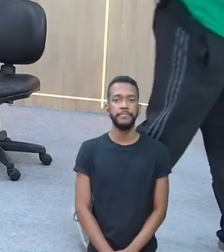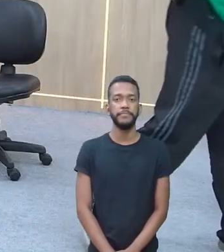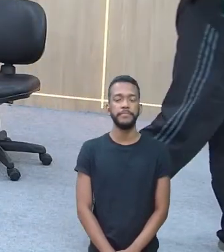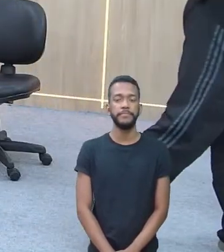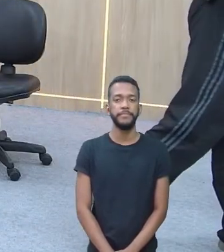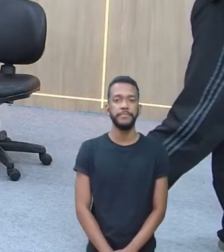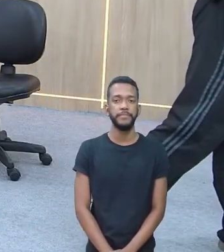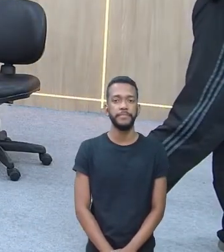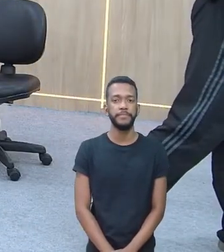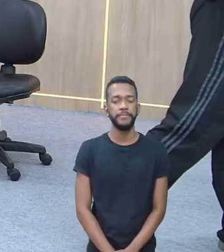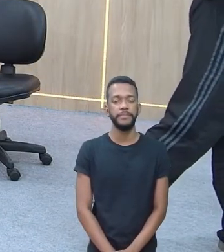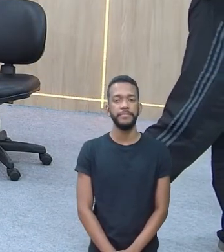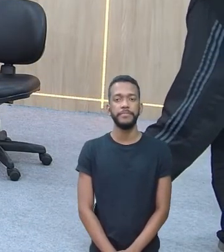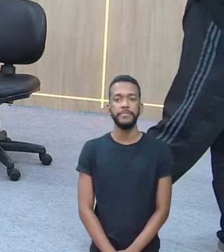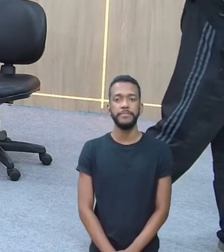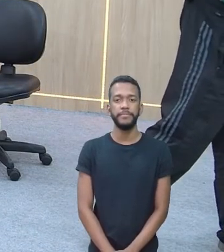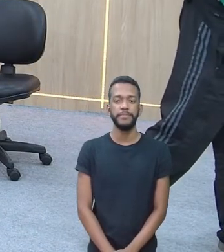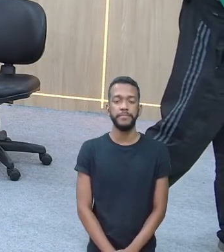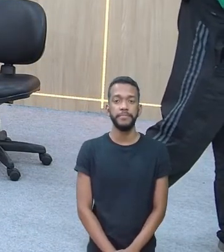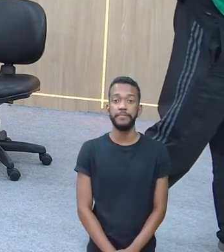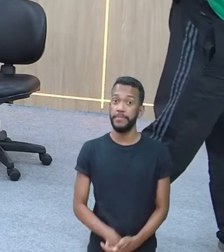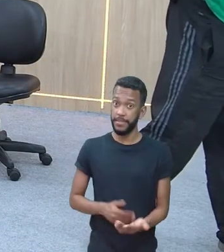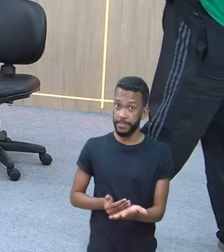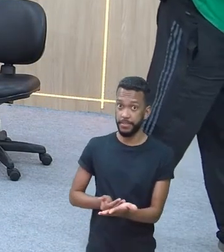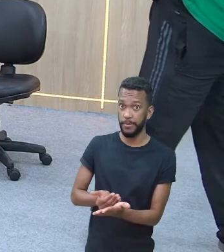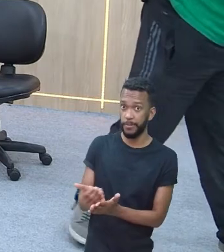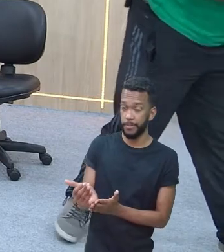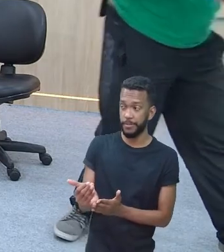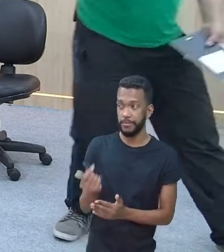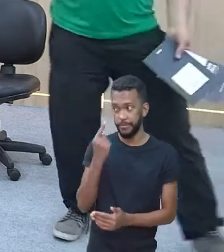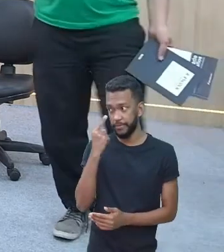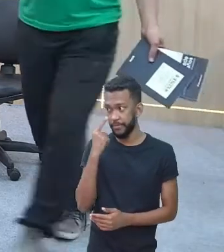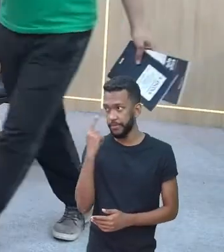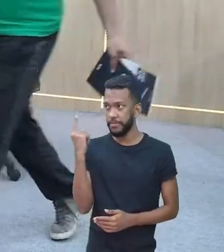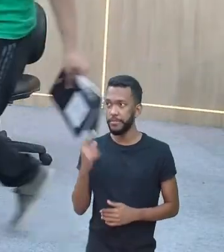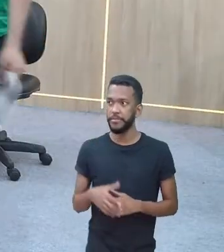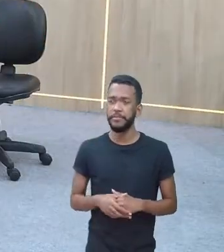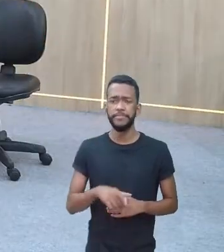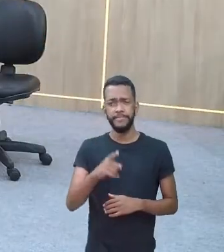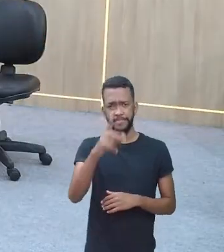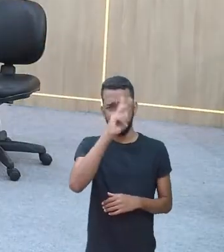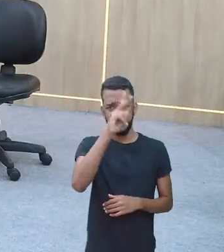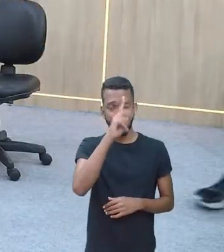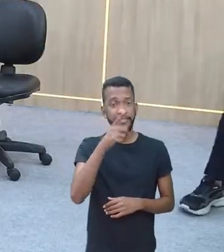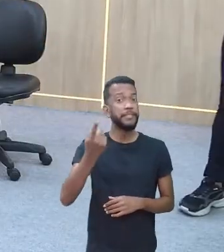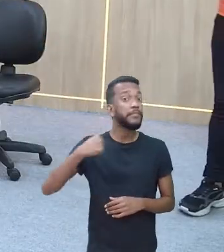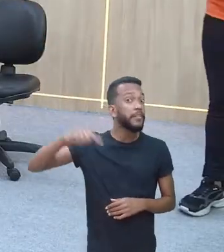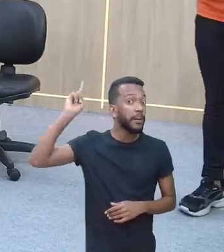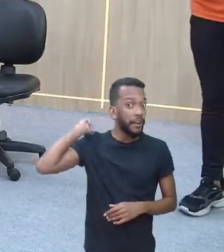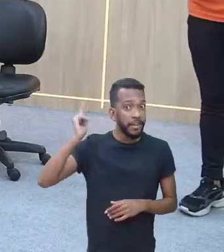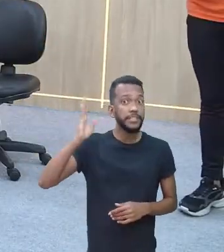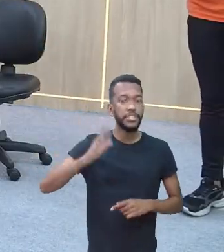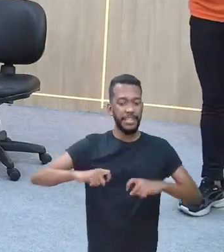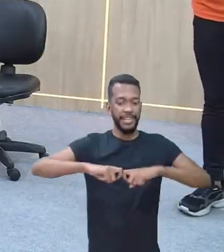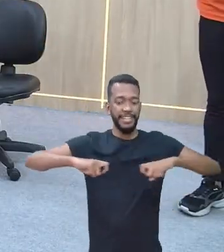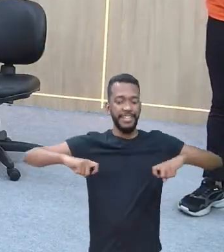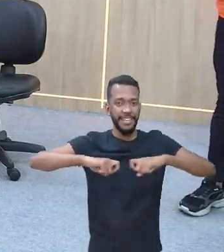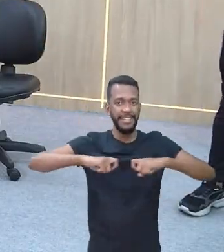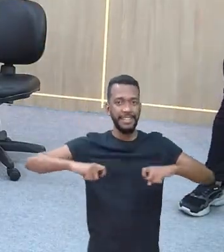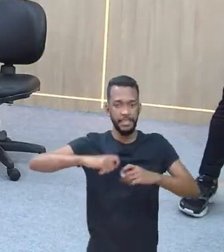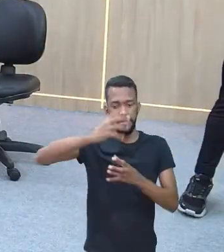Vamos pegar aqui, ó. Inicialmente aqui, lembra aquela bola que a gente fez de